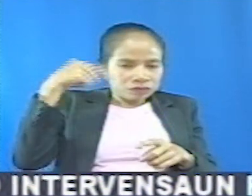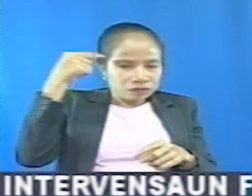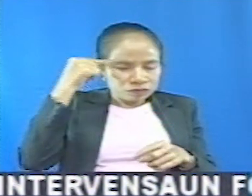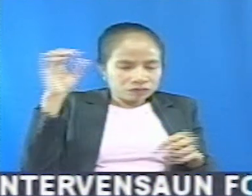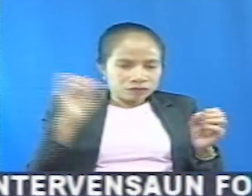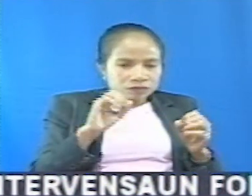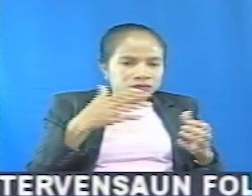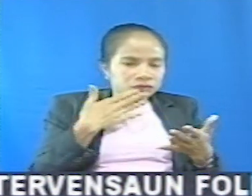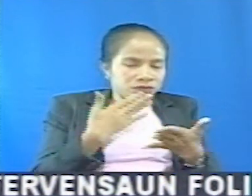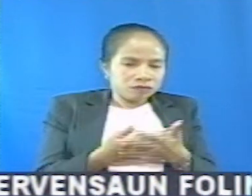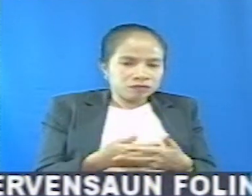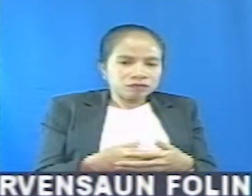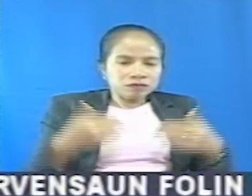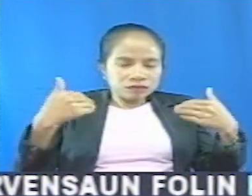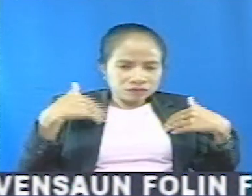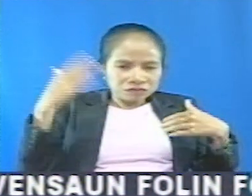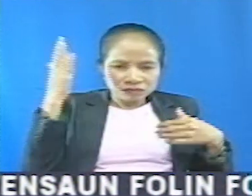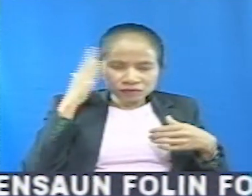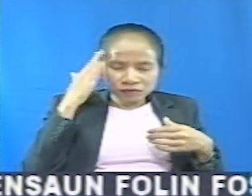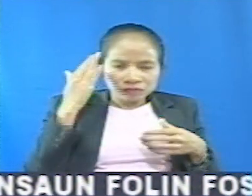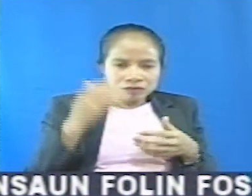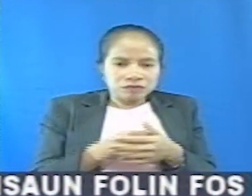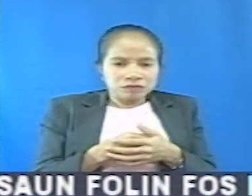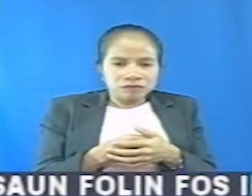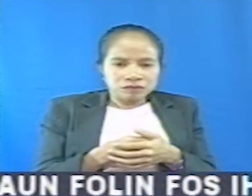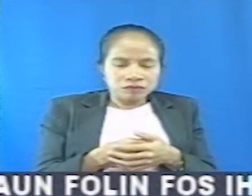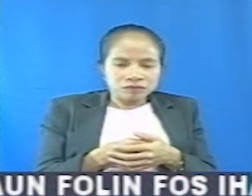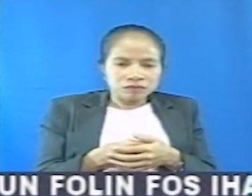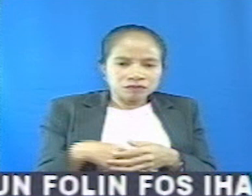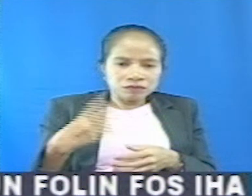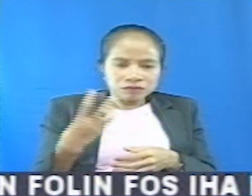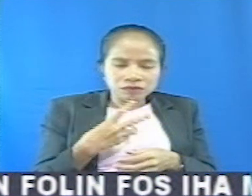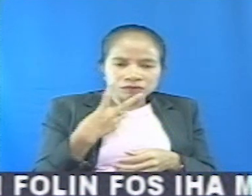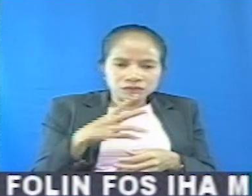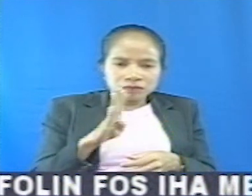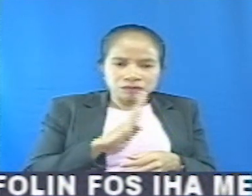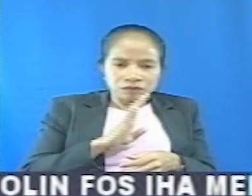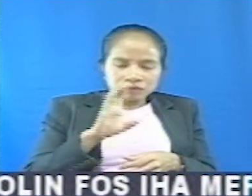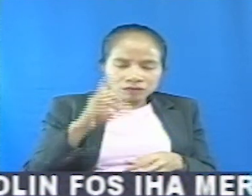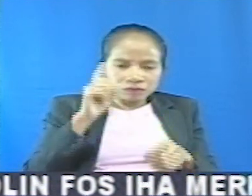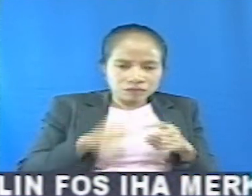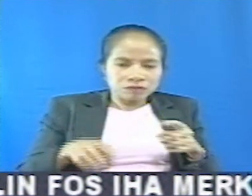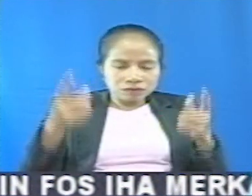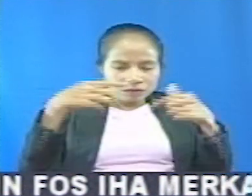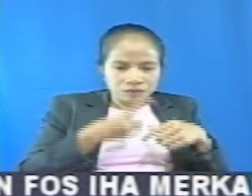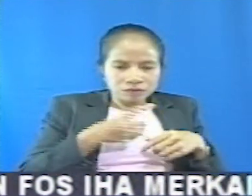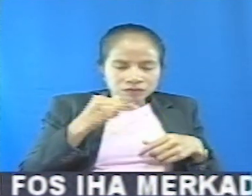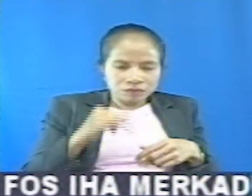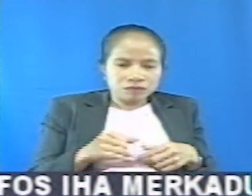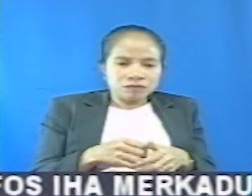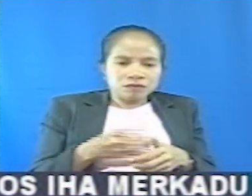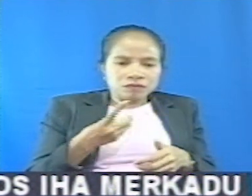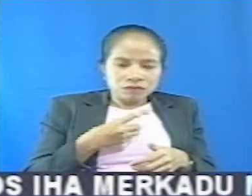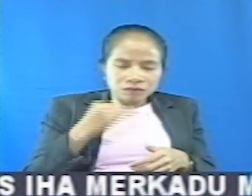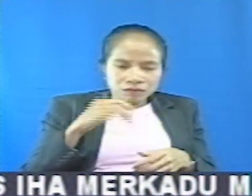ladiak hamusu desconfia ita até ke dihan bau kau level mai dili level ba bau kau ailo level tama